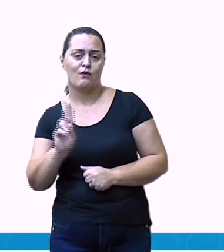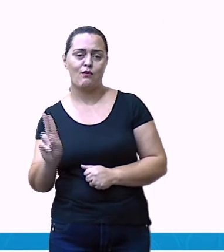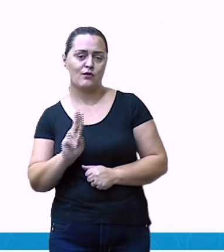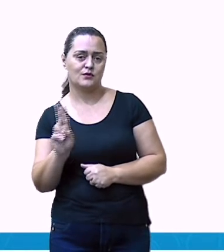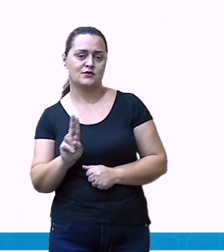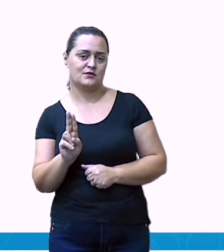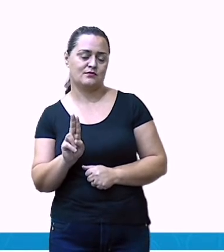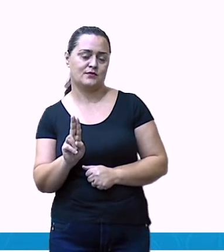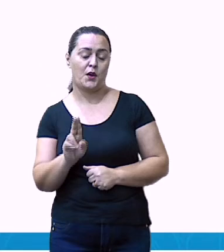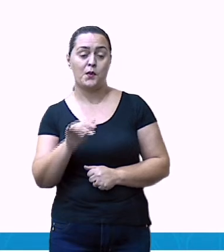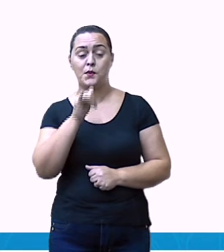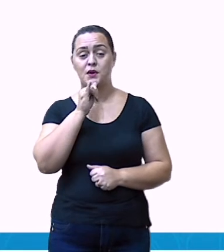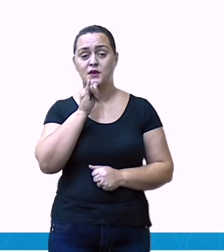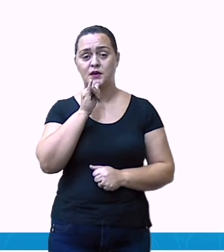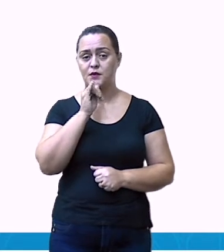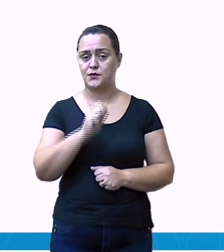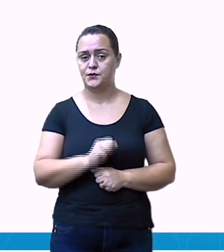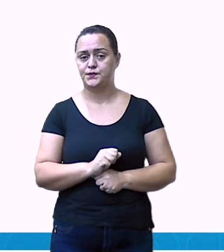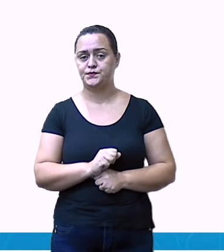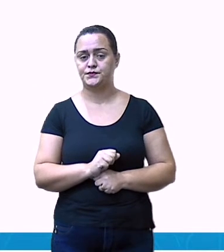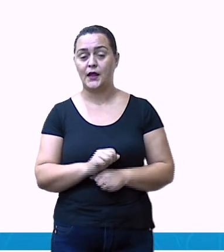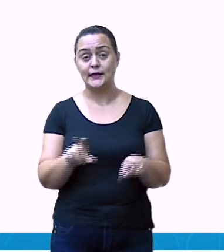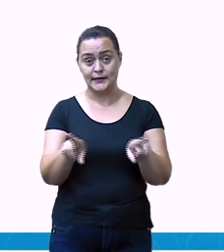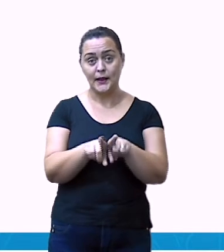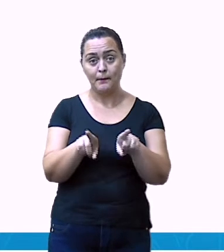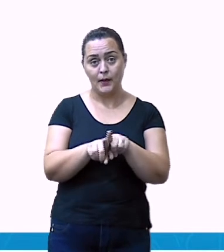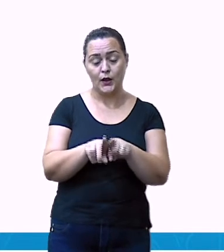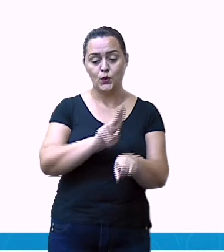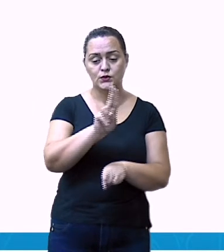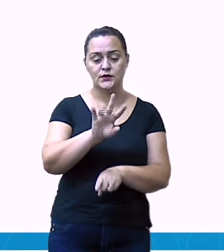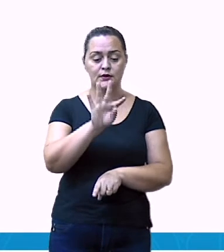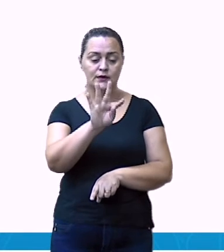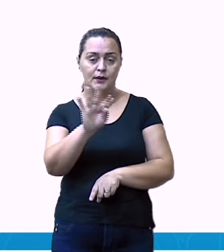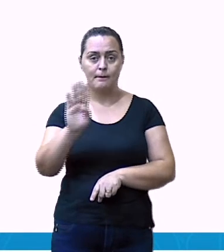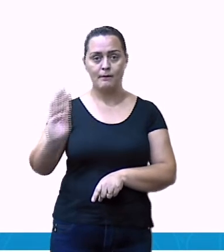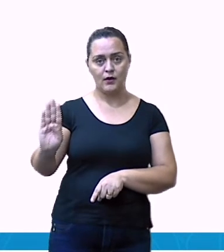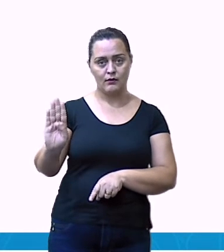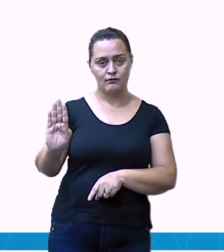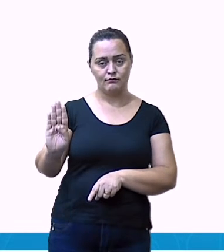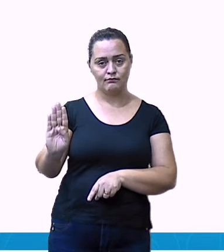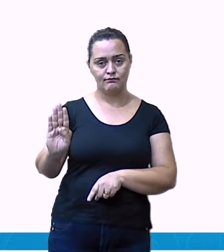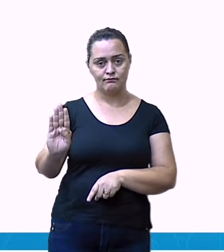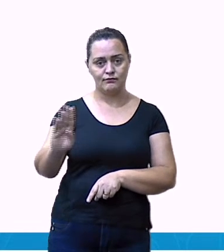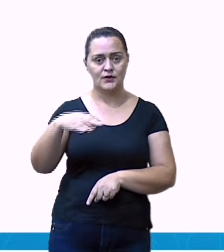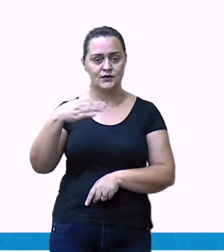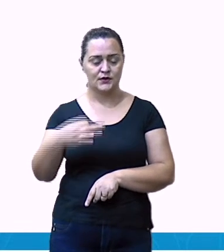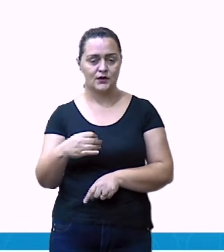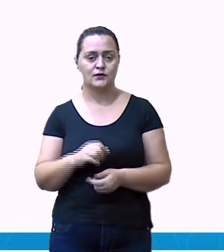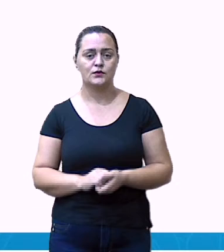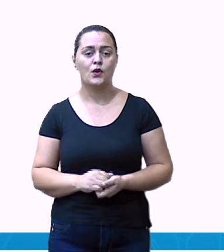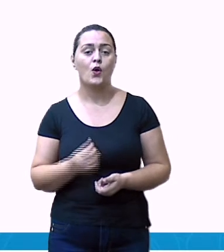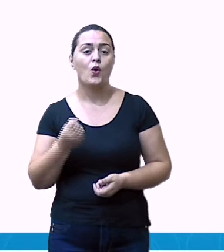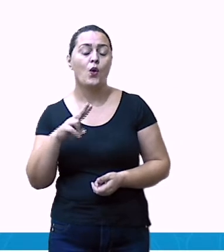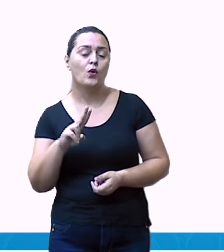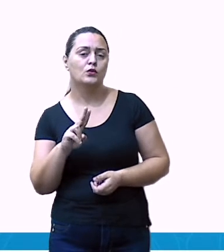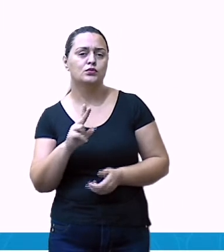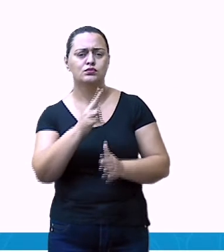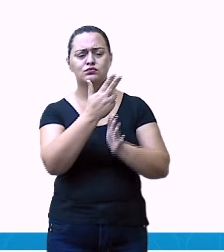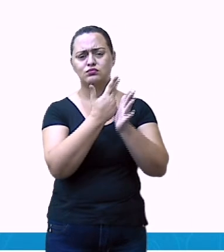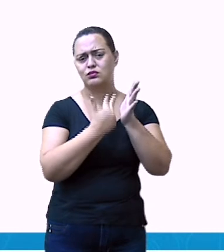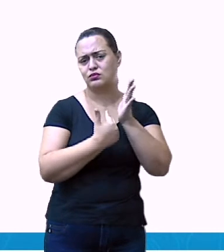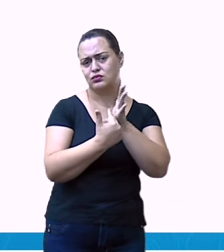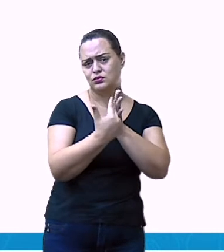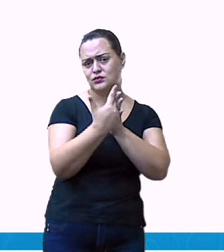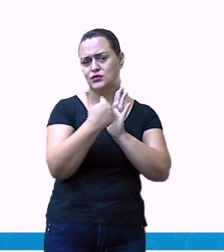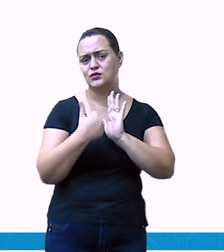de também. E ícones para expressar sentimentos, como para tudo bem e para beijinhos, né? Tudo